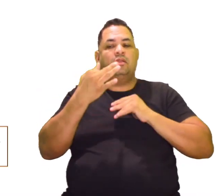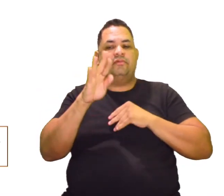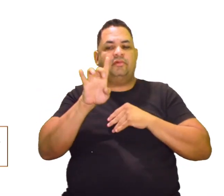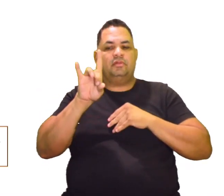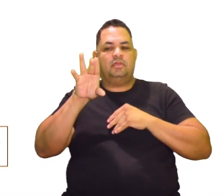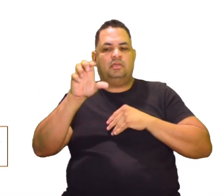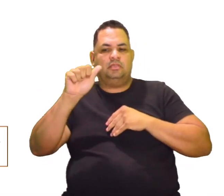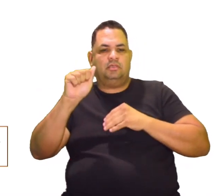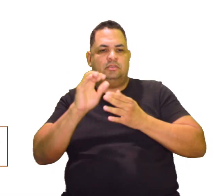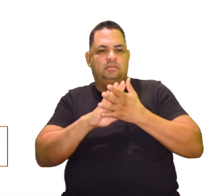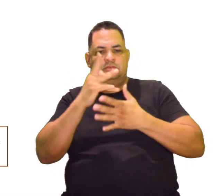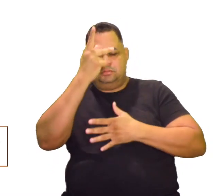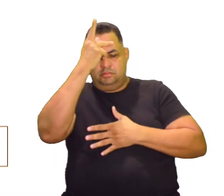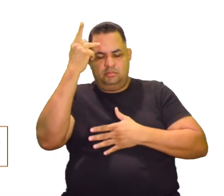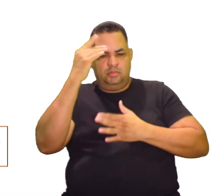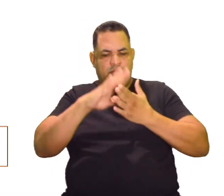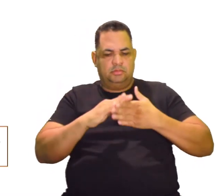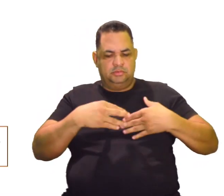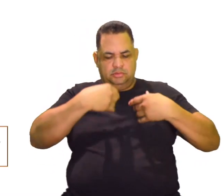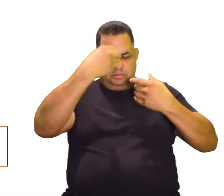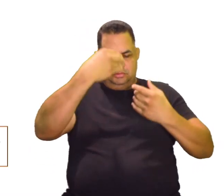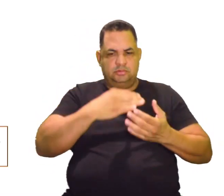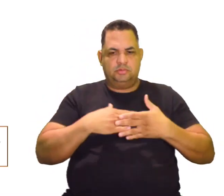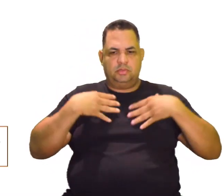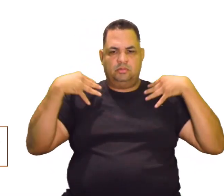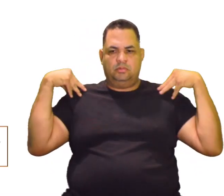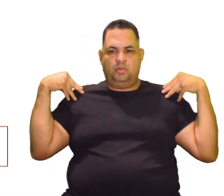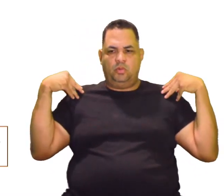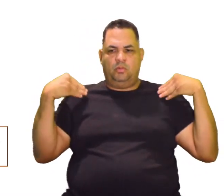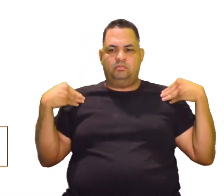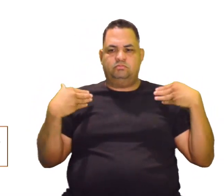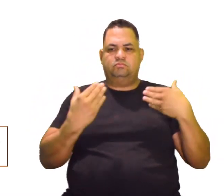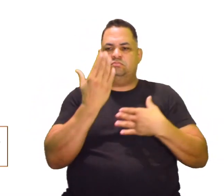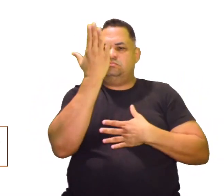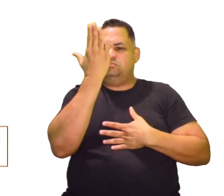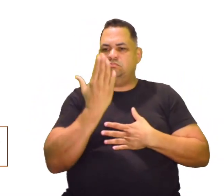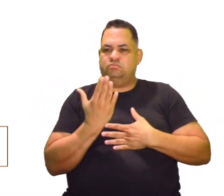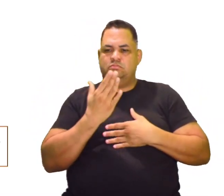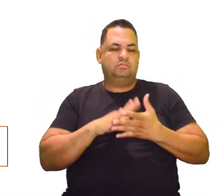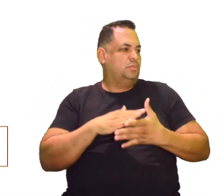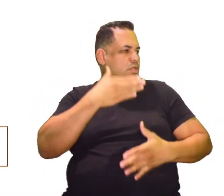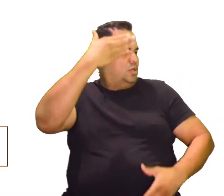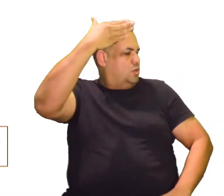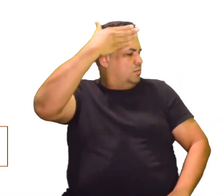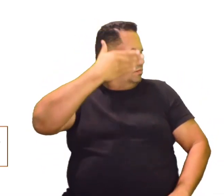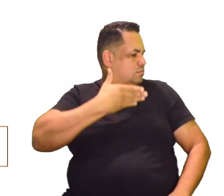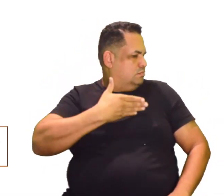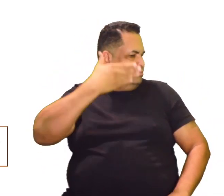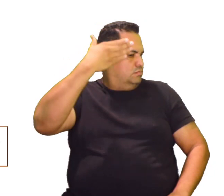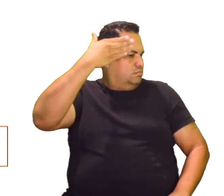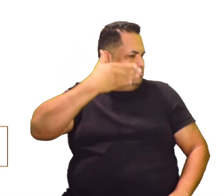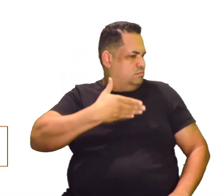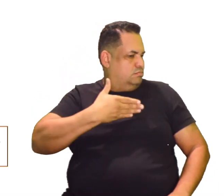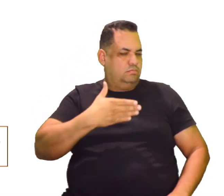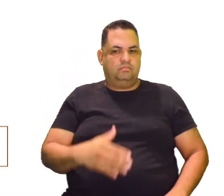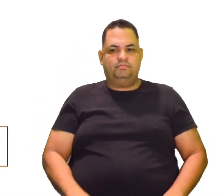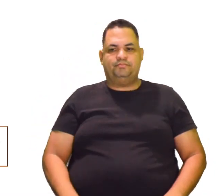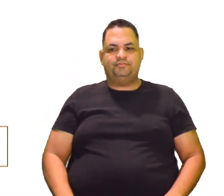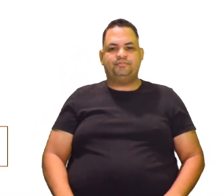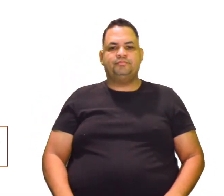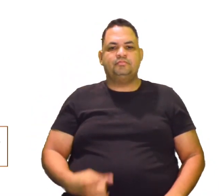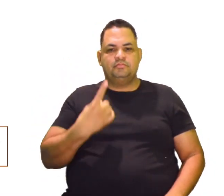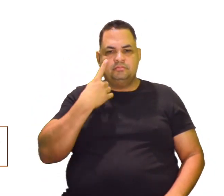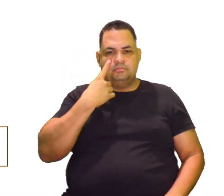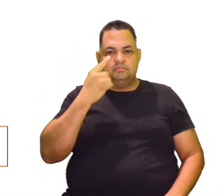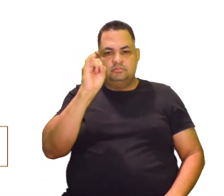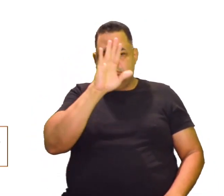estão, né, de rosto de perfil e ombros para frente, e pés também de perfil. Né? Podemos observar